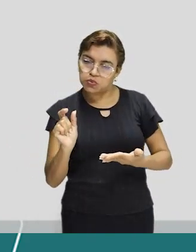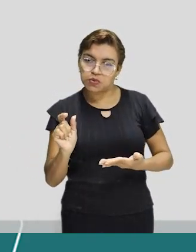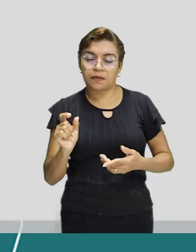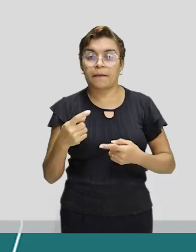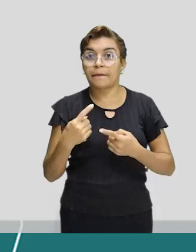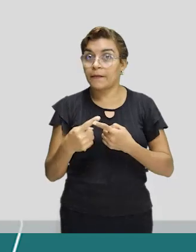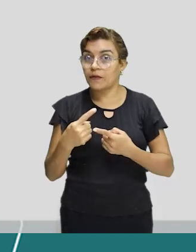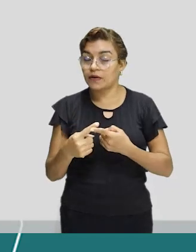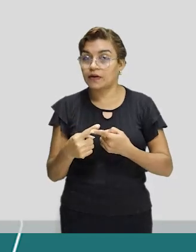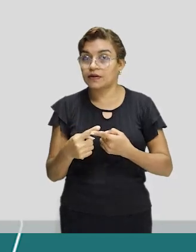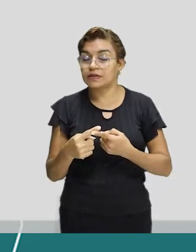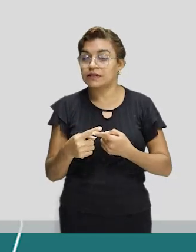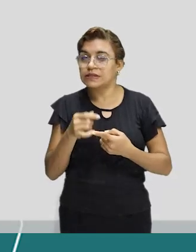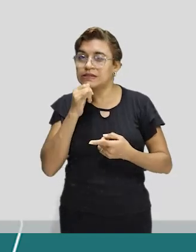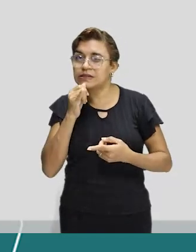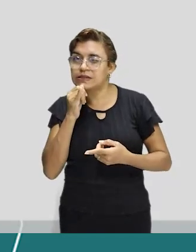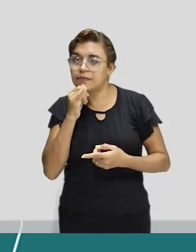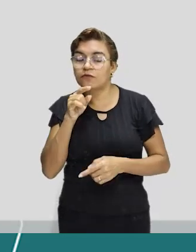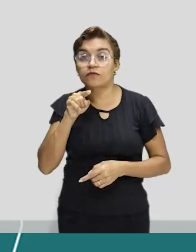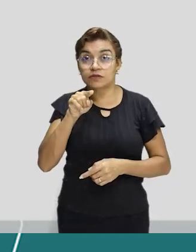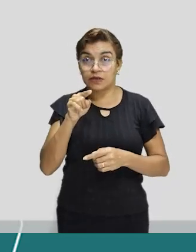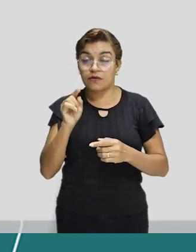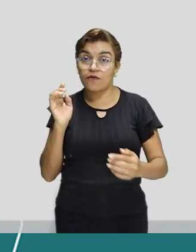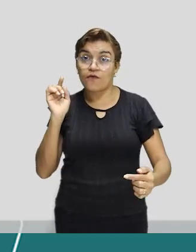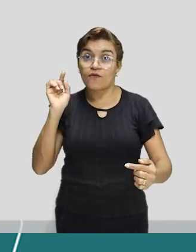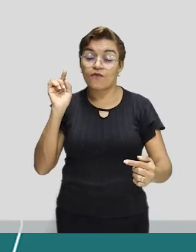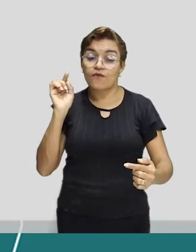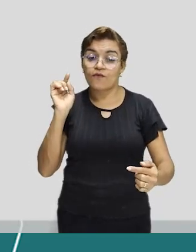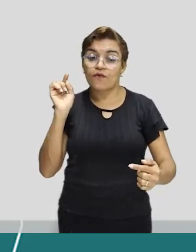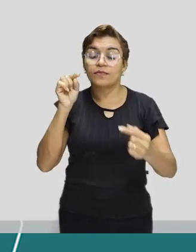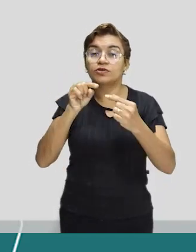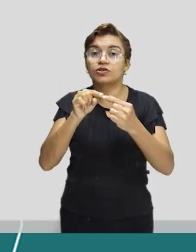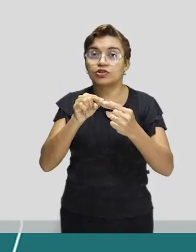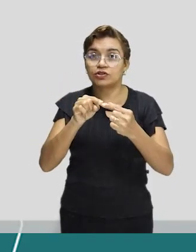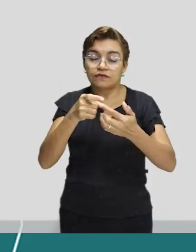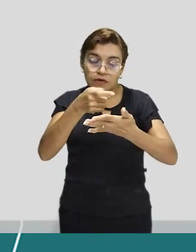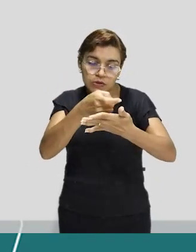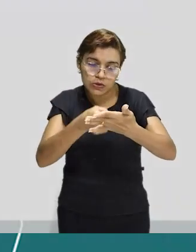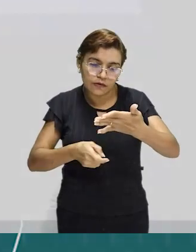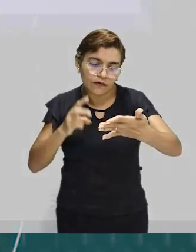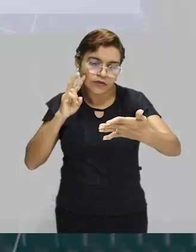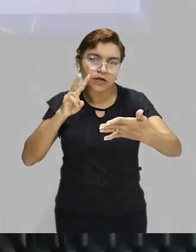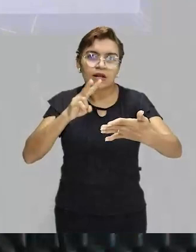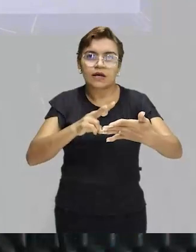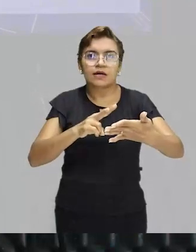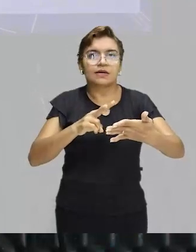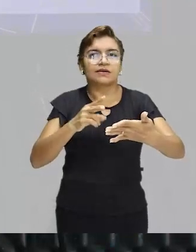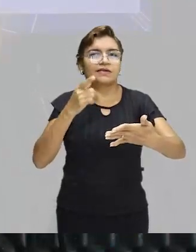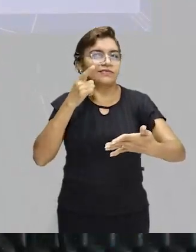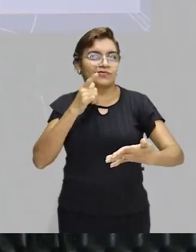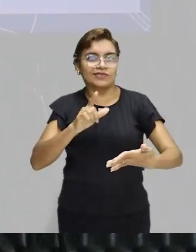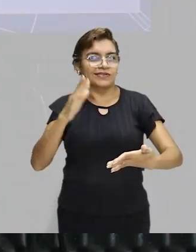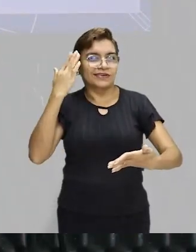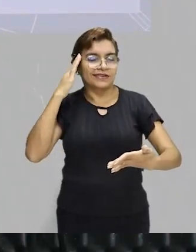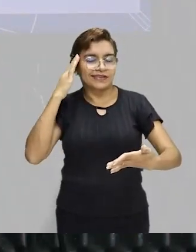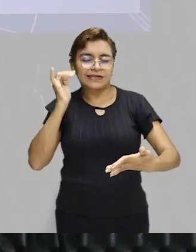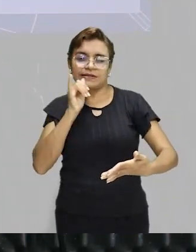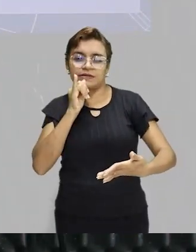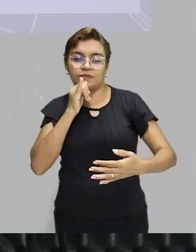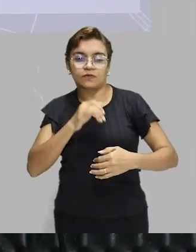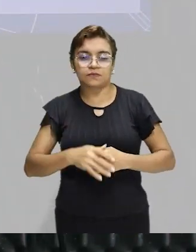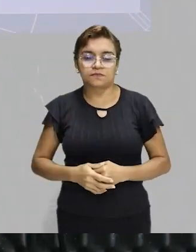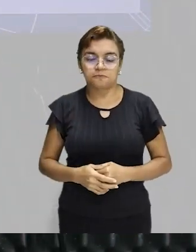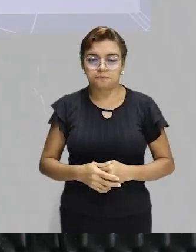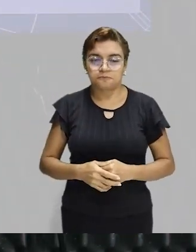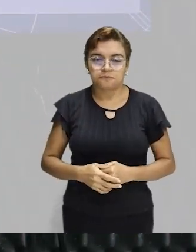porque o meu foco é que você identifique o assunto do texto sem ler ele. Então, olha só, o skimming é qual